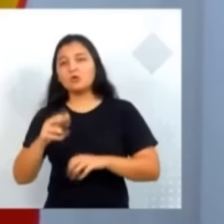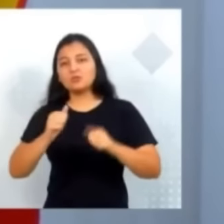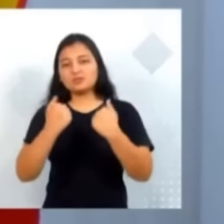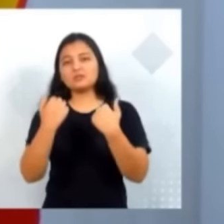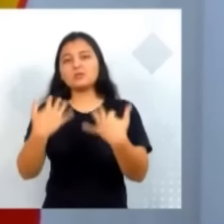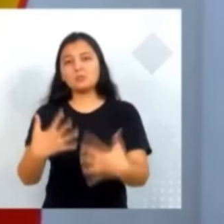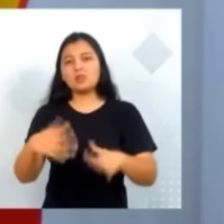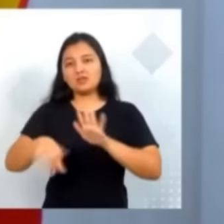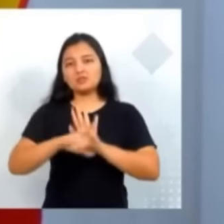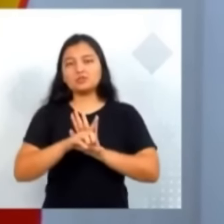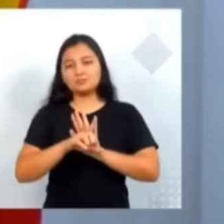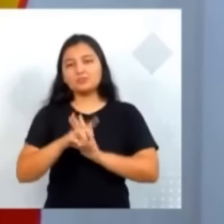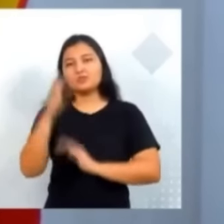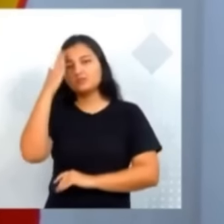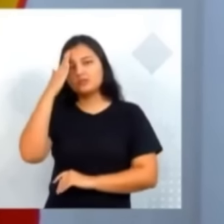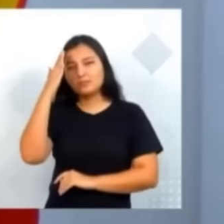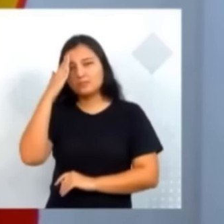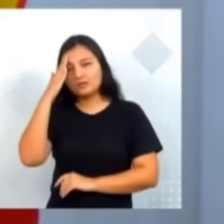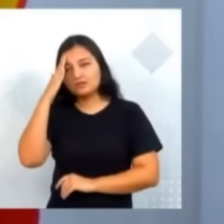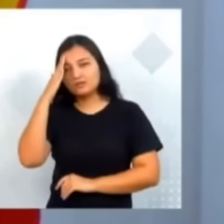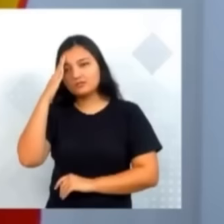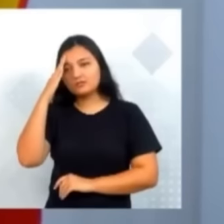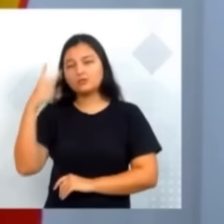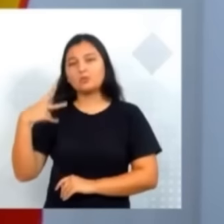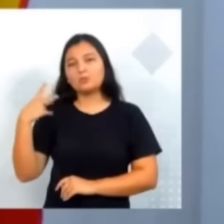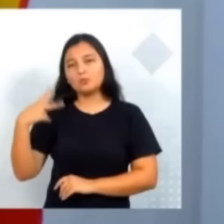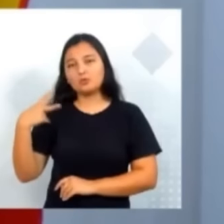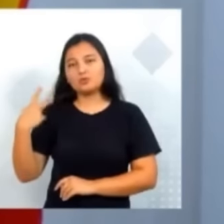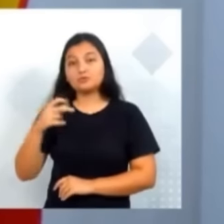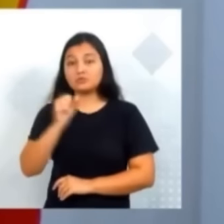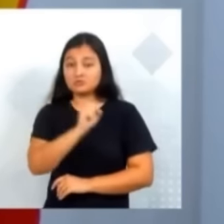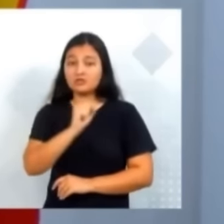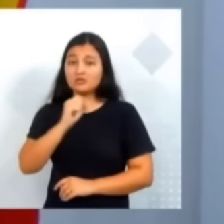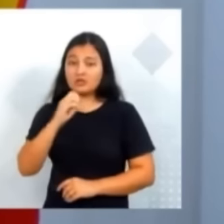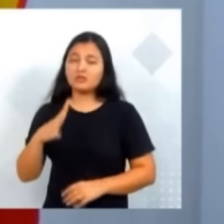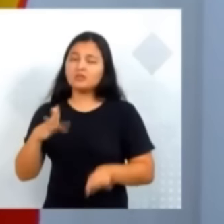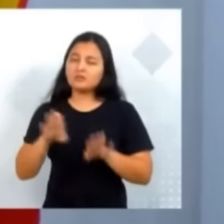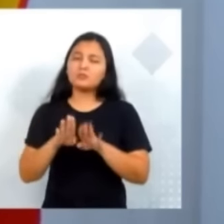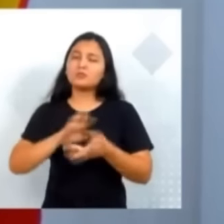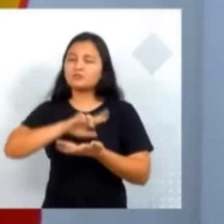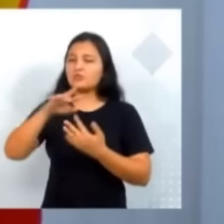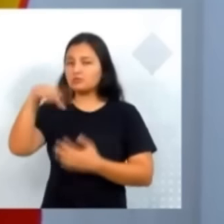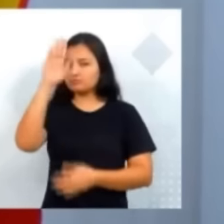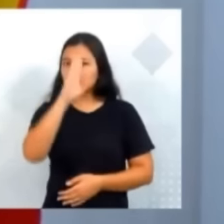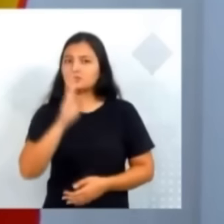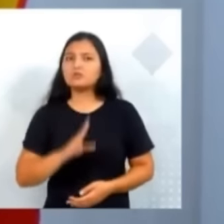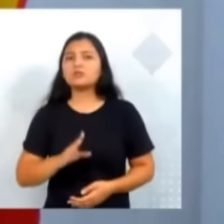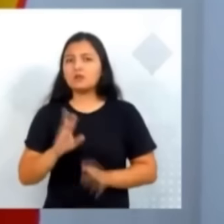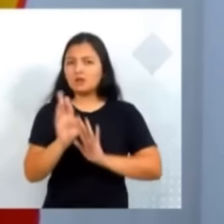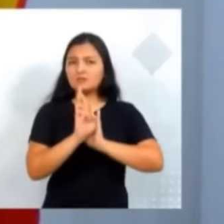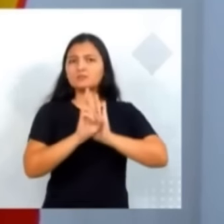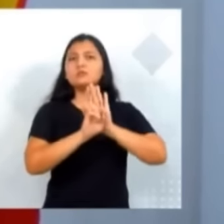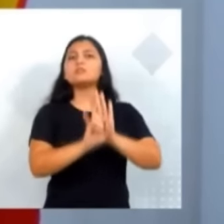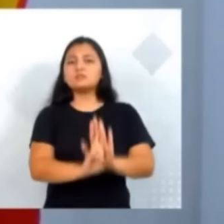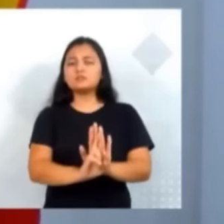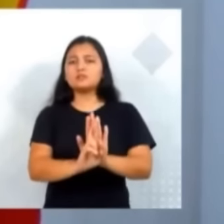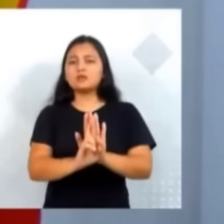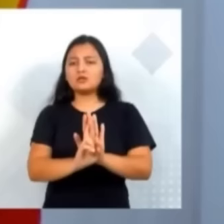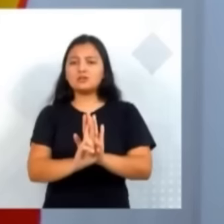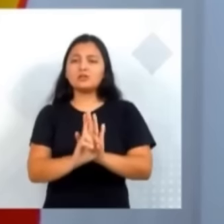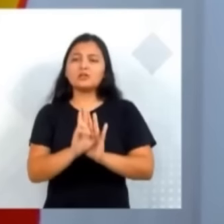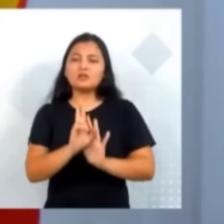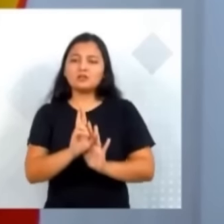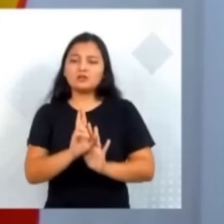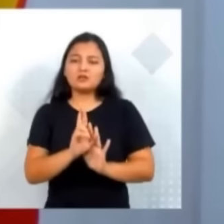Isso porque, sabendo que os políticos catarinenses e também muitos brasileiros representam e até temem a vontade popular